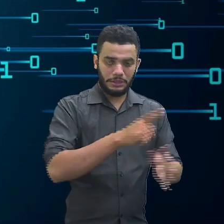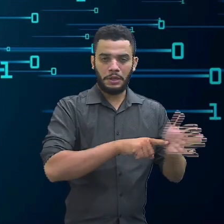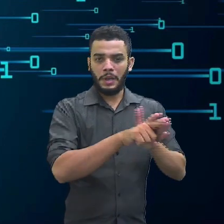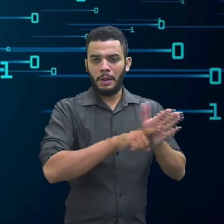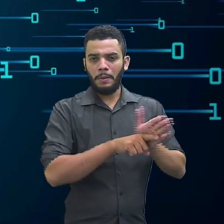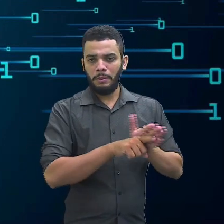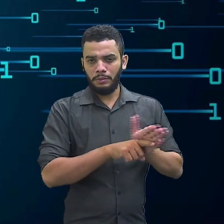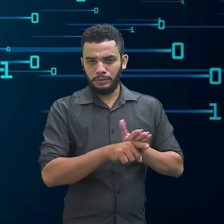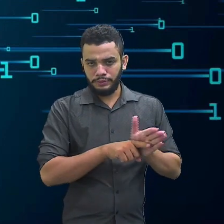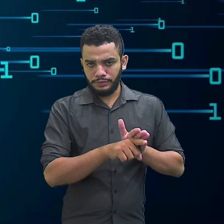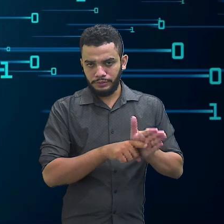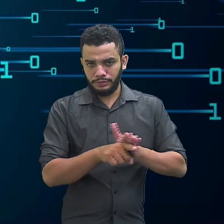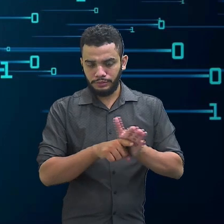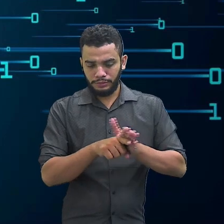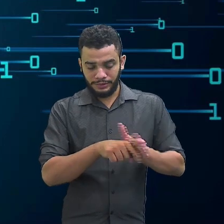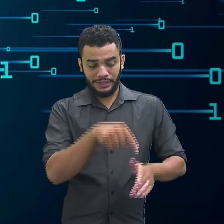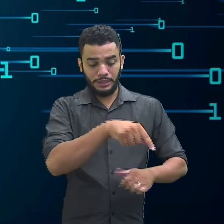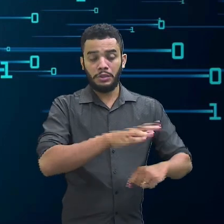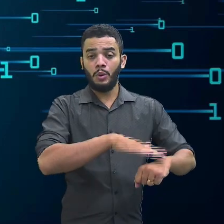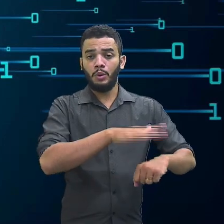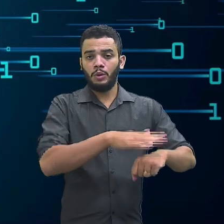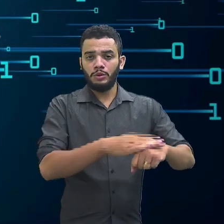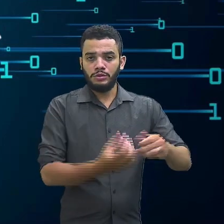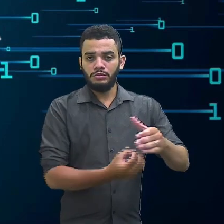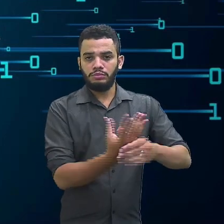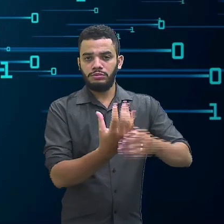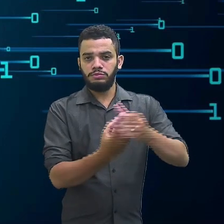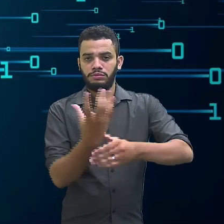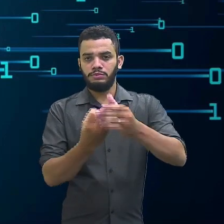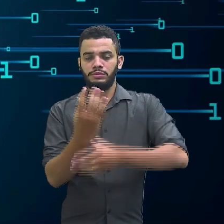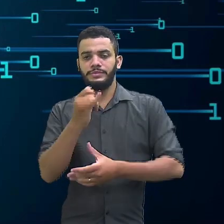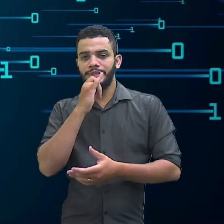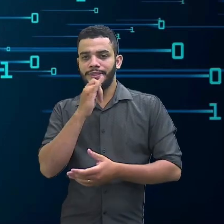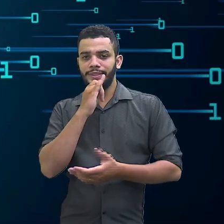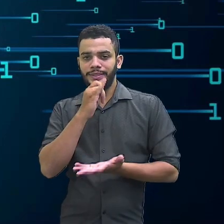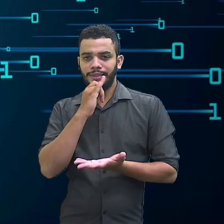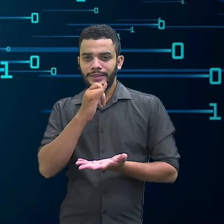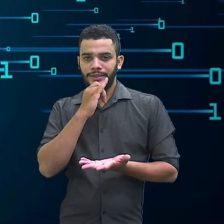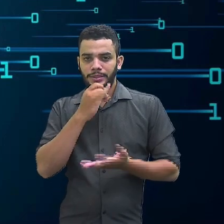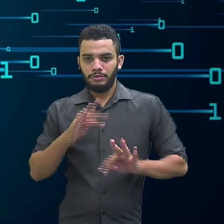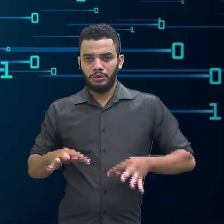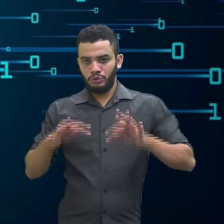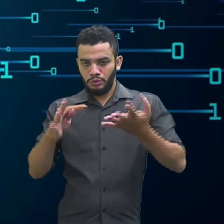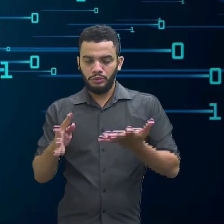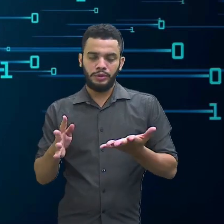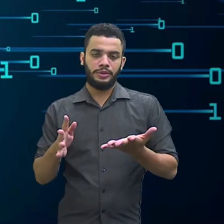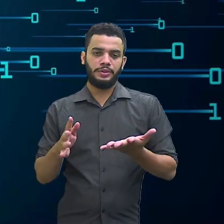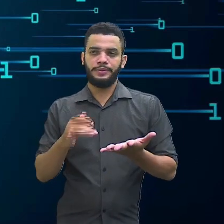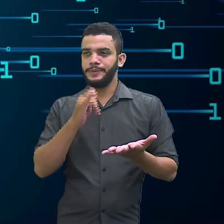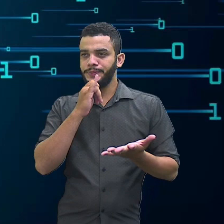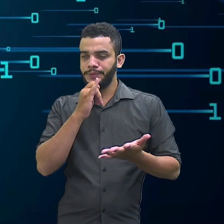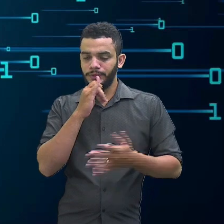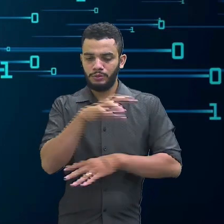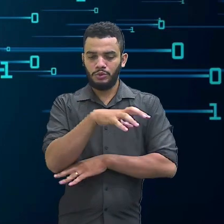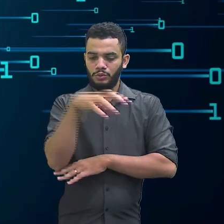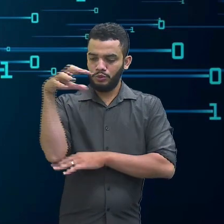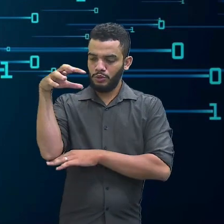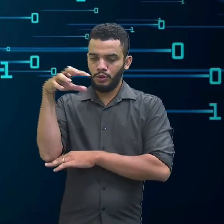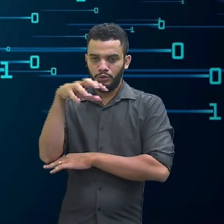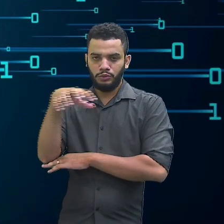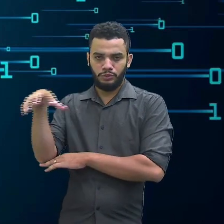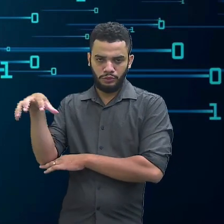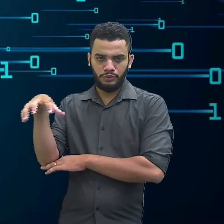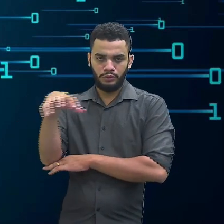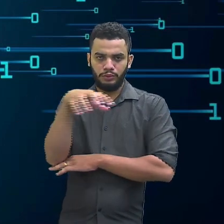propósito é estudar, desenvolver e empregar máquinas para realizarem atividades humanas de maneira autônoma. E